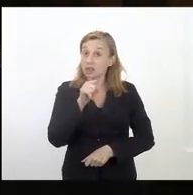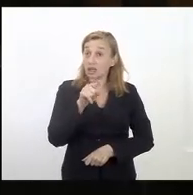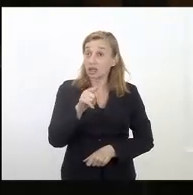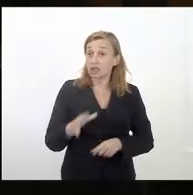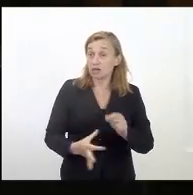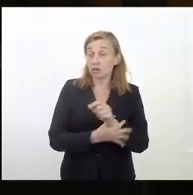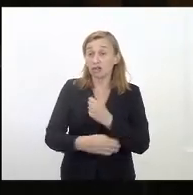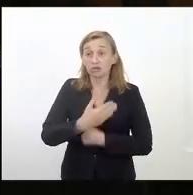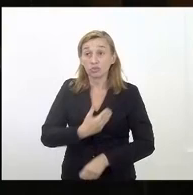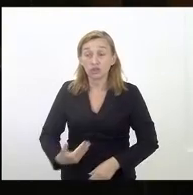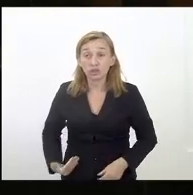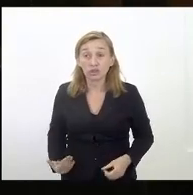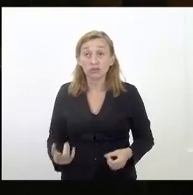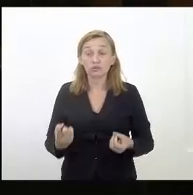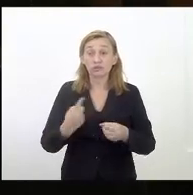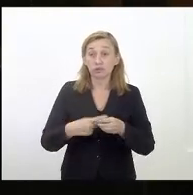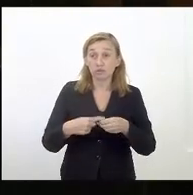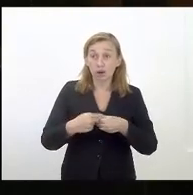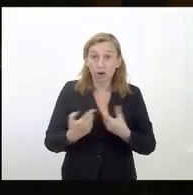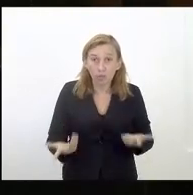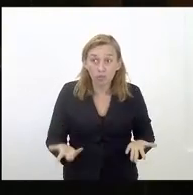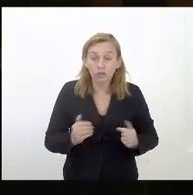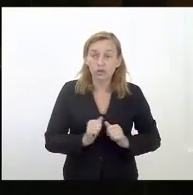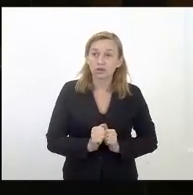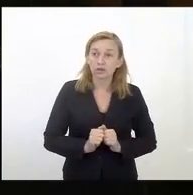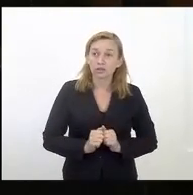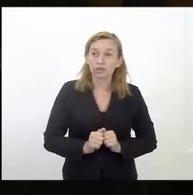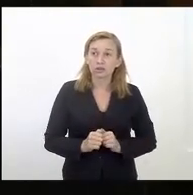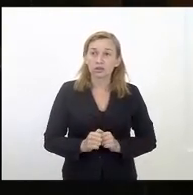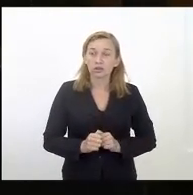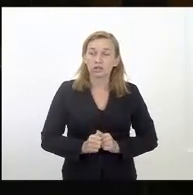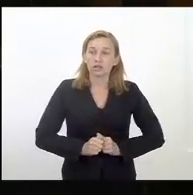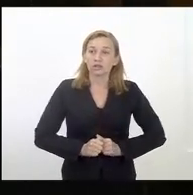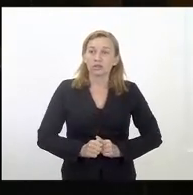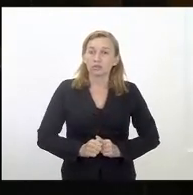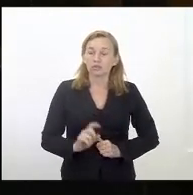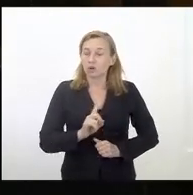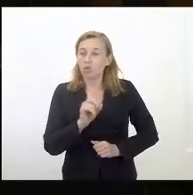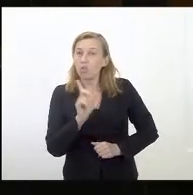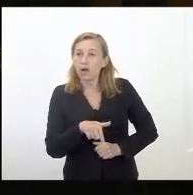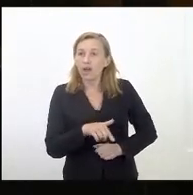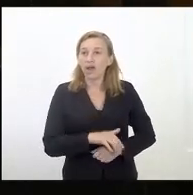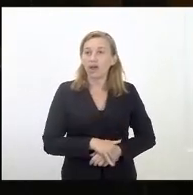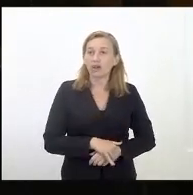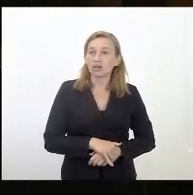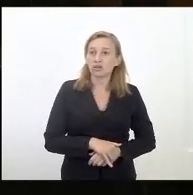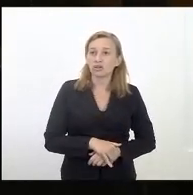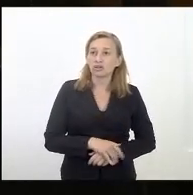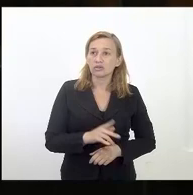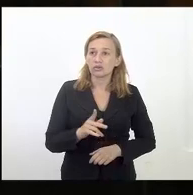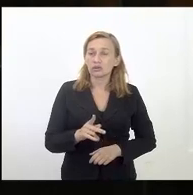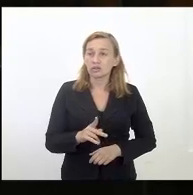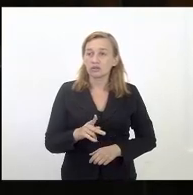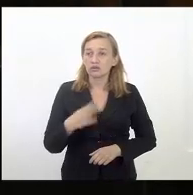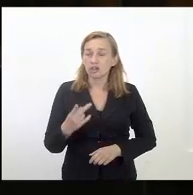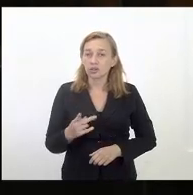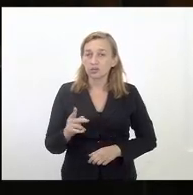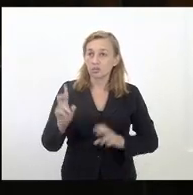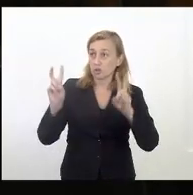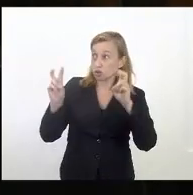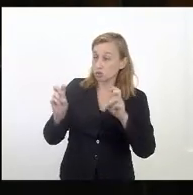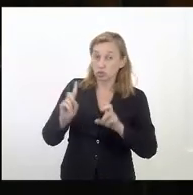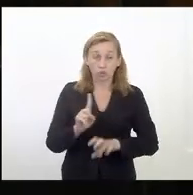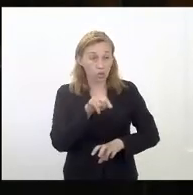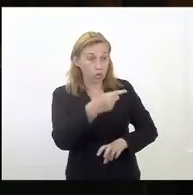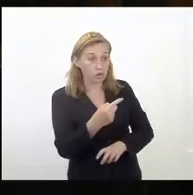de uma guarda municipal da valorização dos Servidores que corta na sua própria carne não é trazendo um caso outros passado como esse